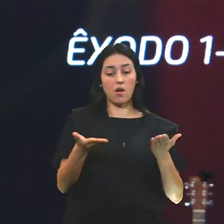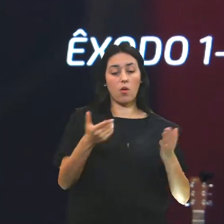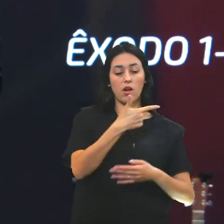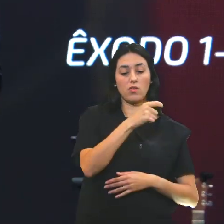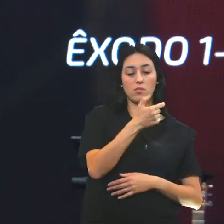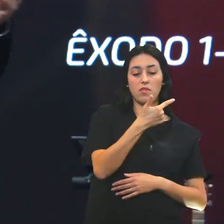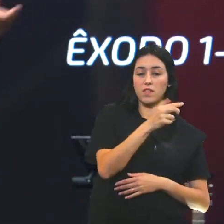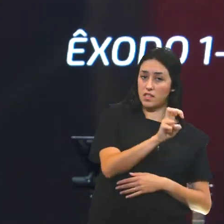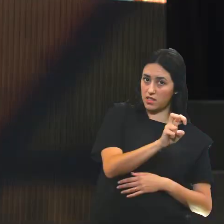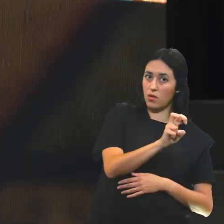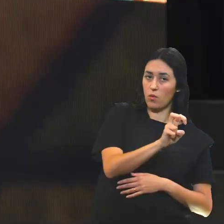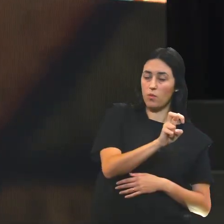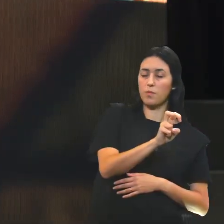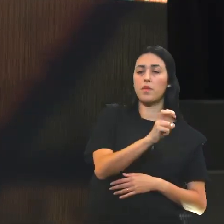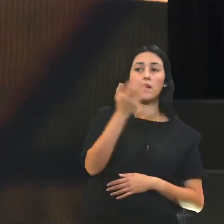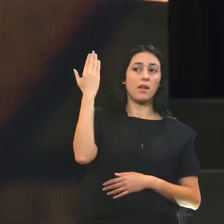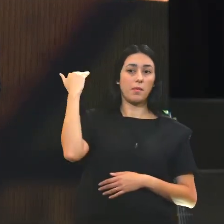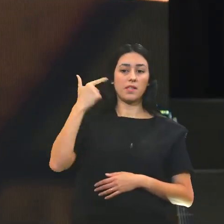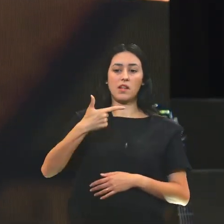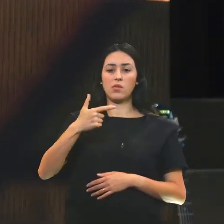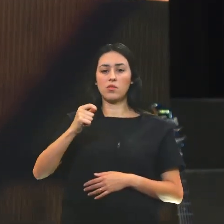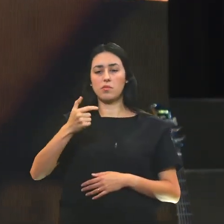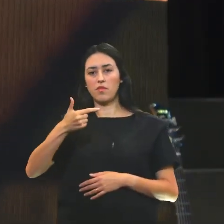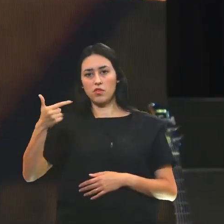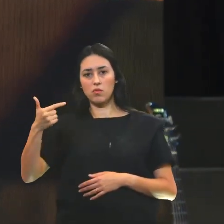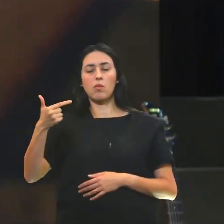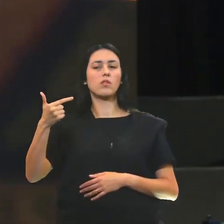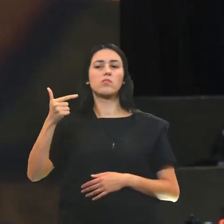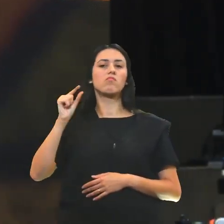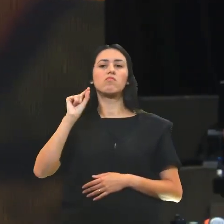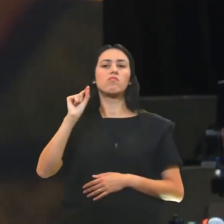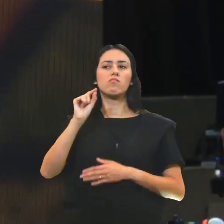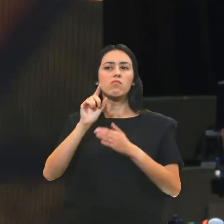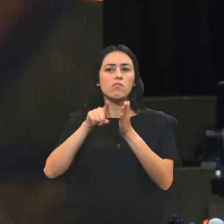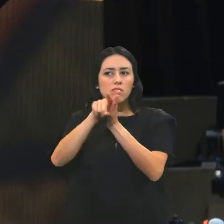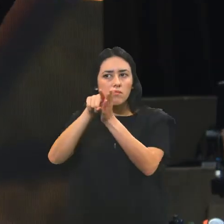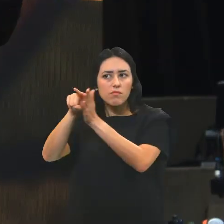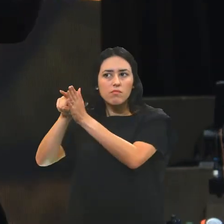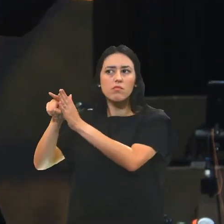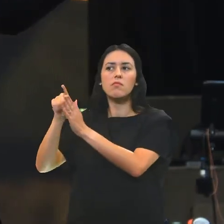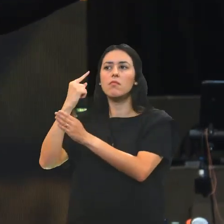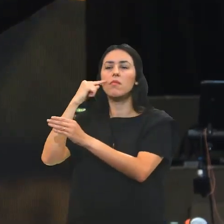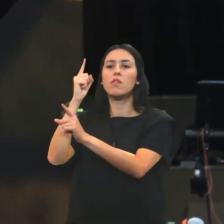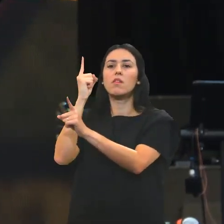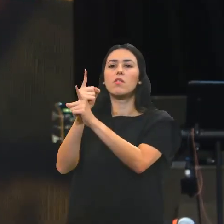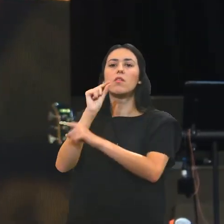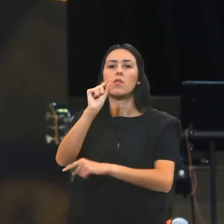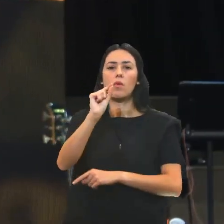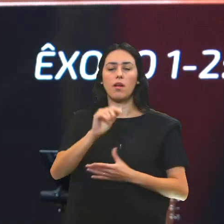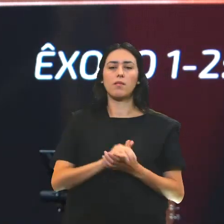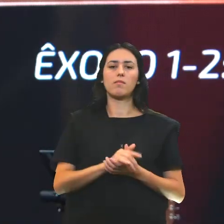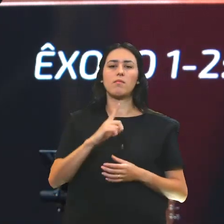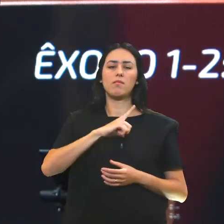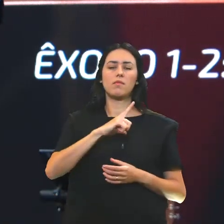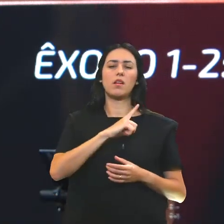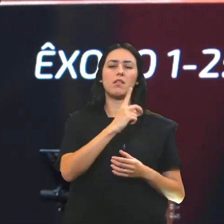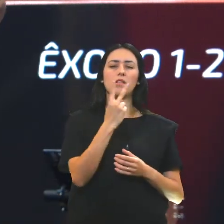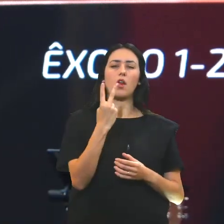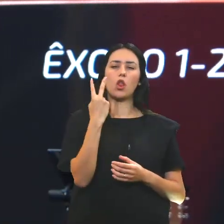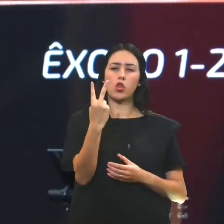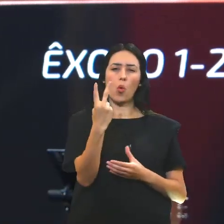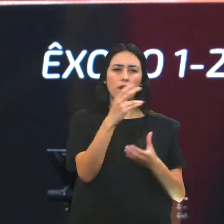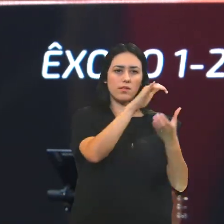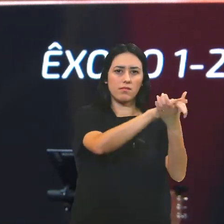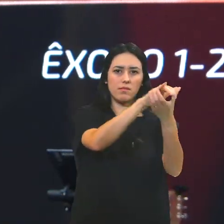25. Em 2022 apontou que de cada 2 casamentos que são realizados no